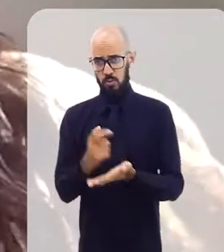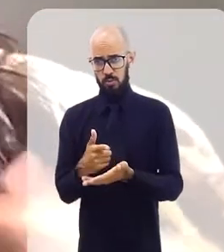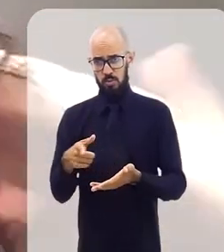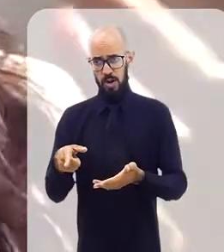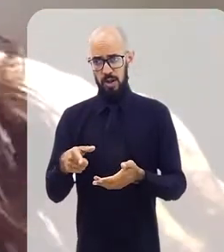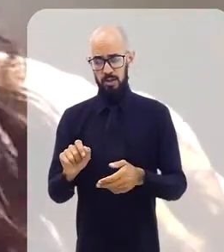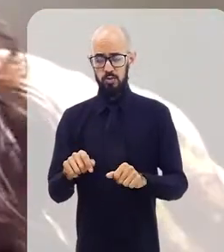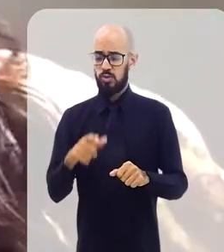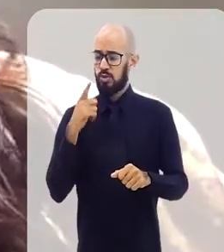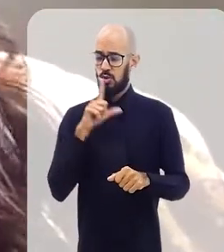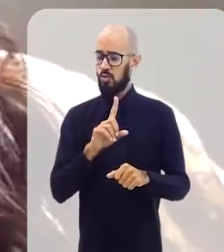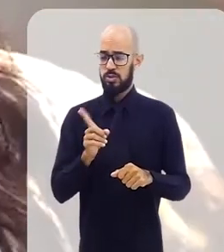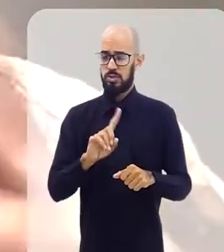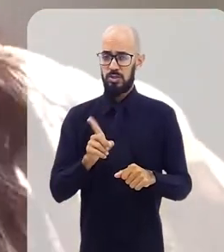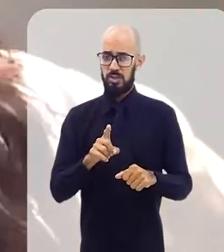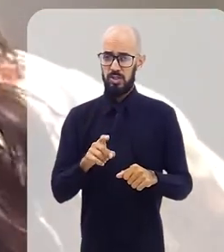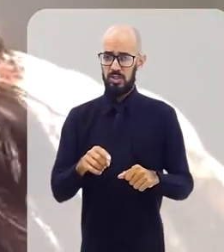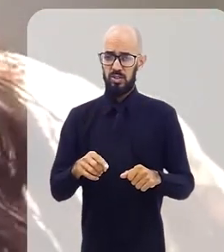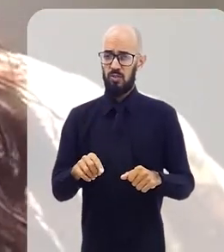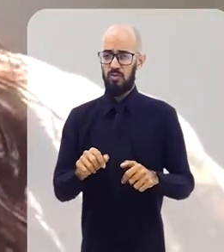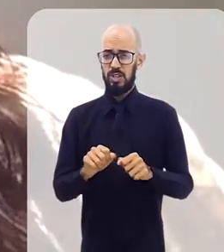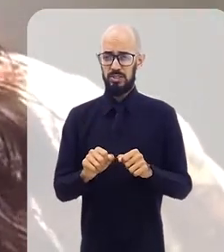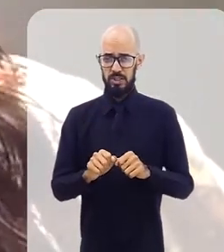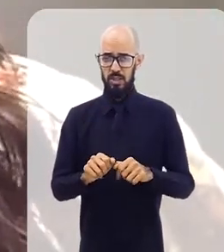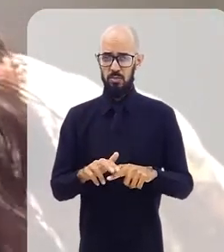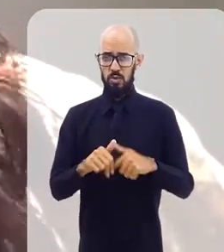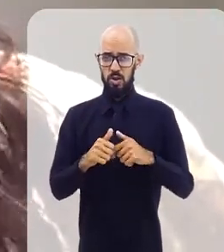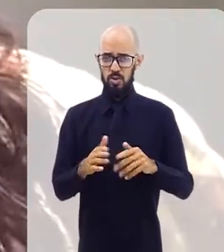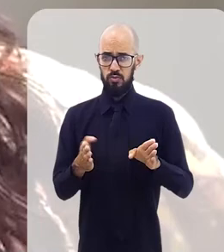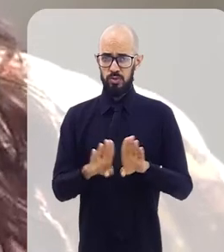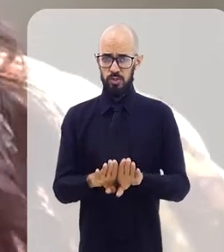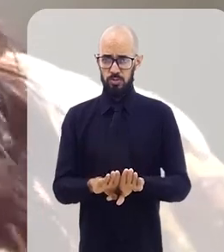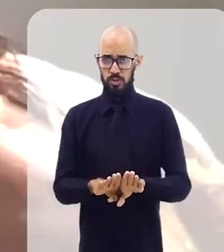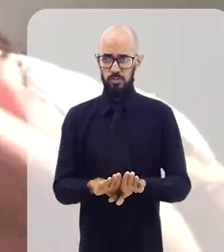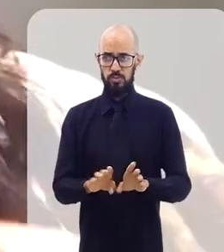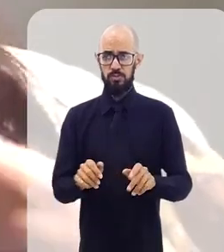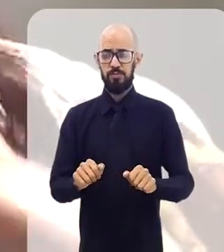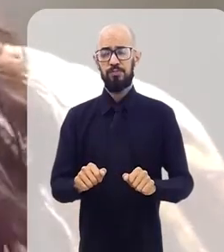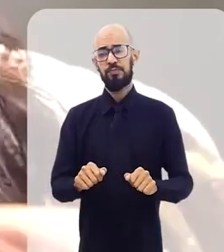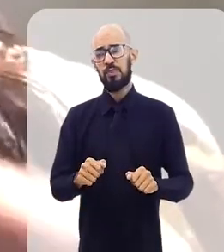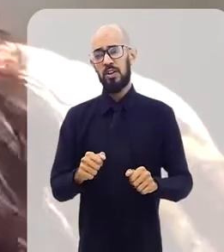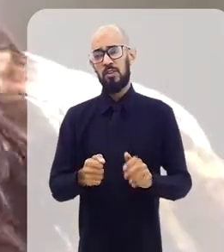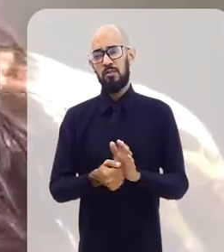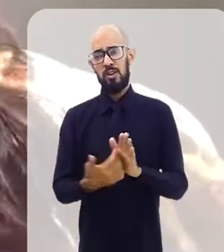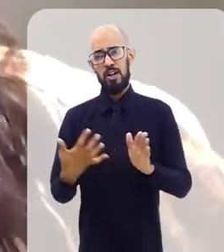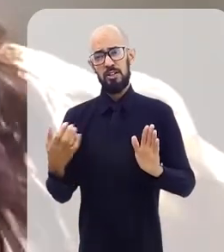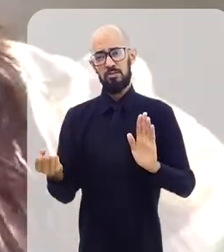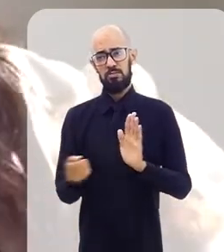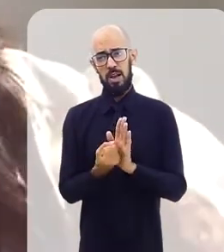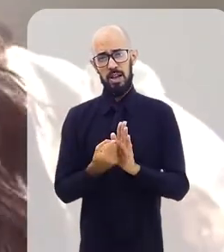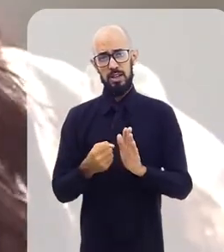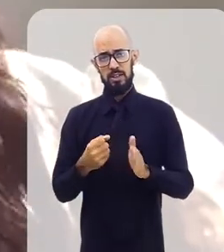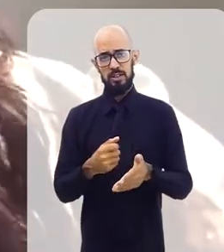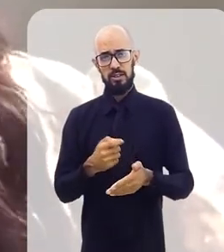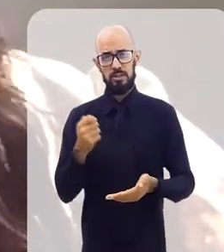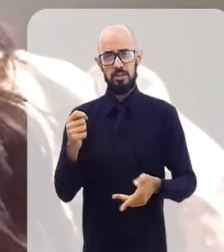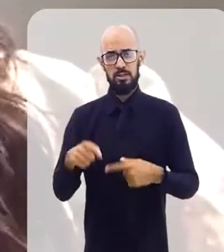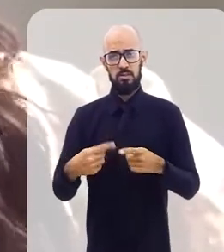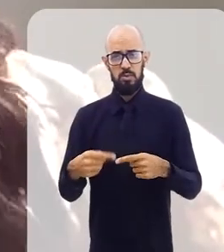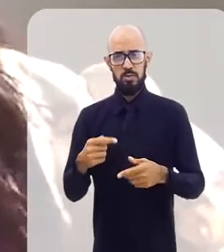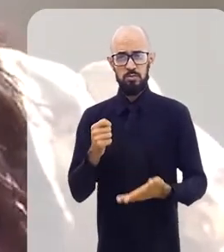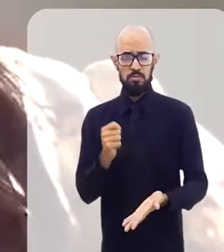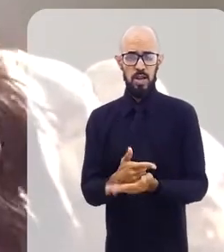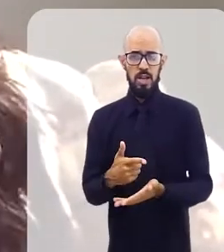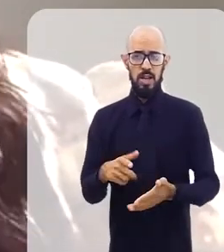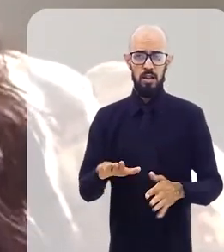para produzir, então com o fechamento eles ficaram com esse prejuízo. Muitas marcas, né, acabaram pagando, né, depois da pressão